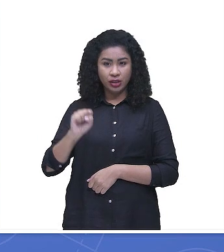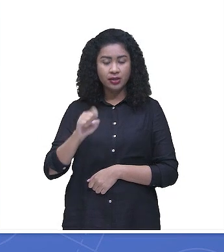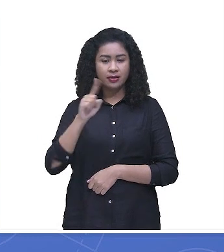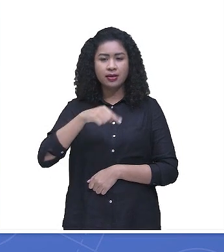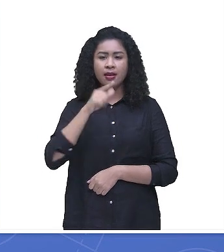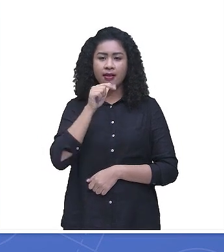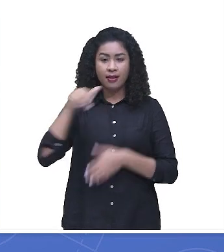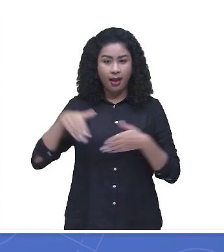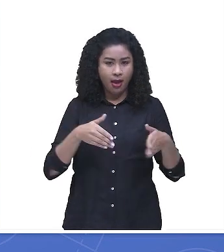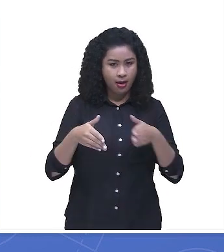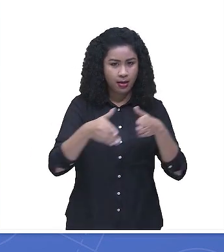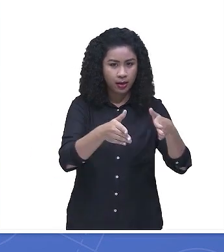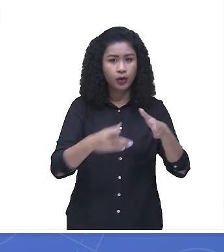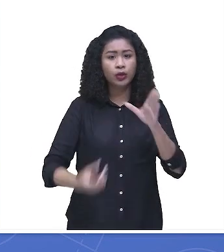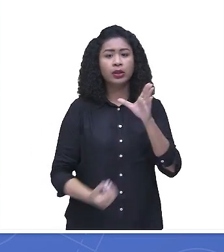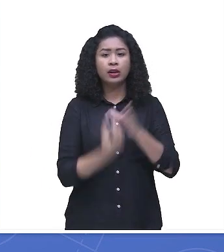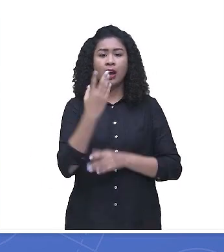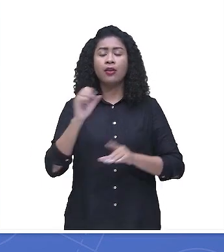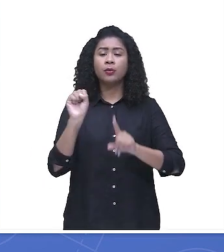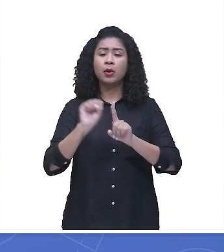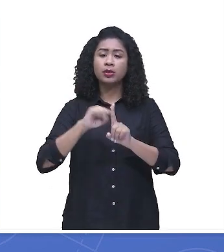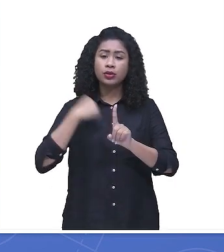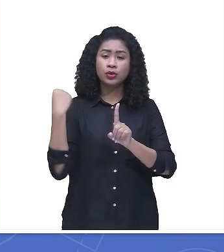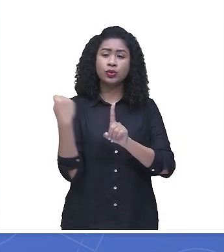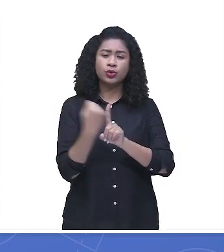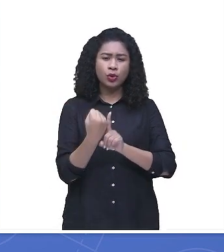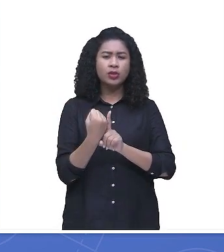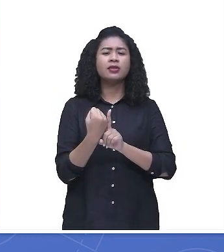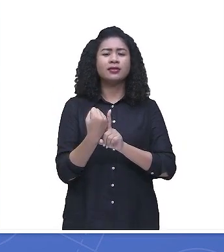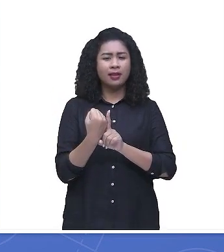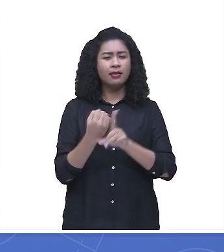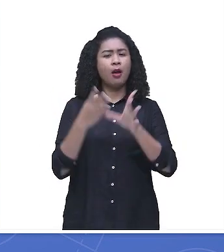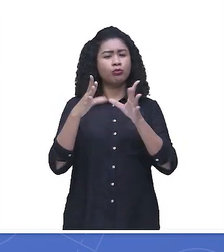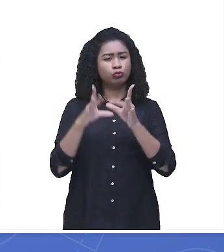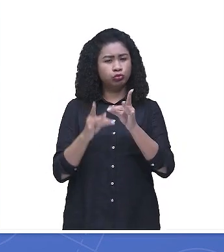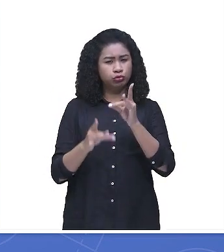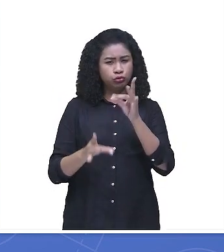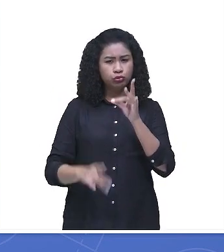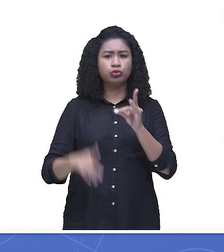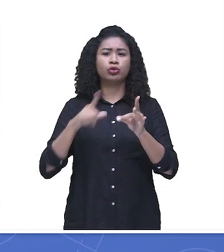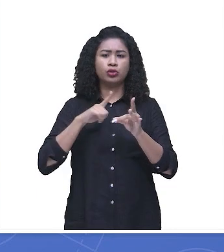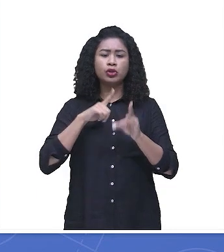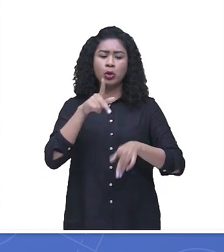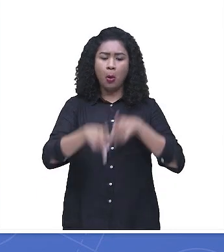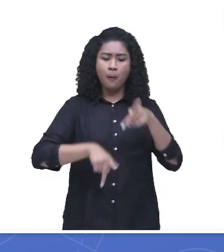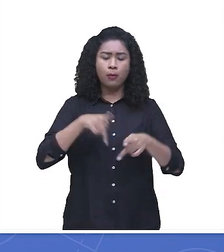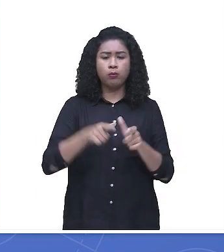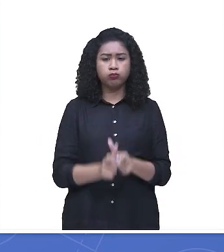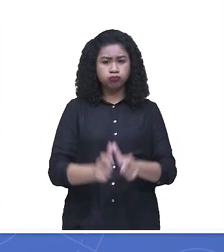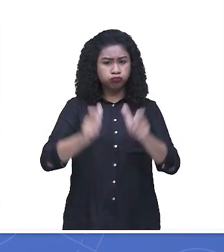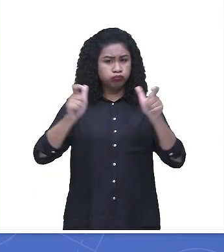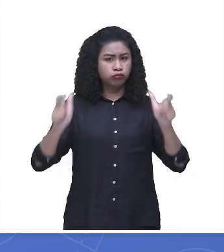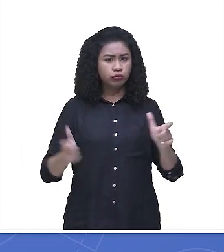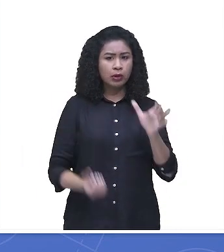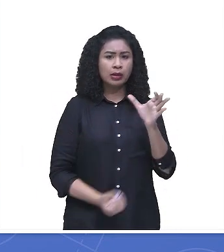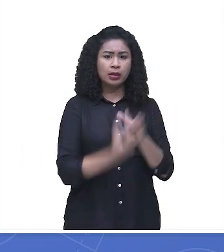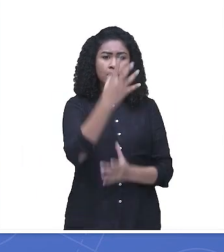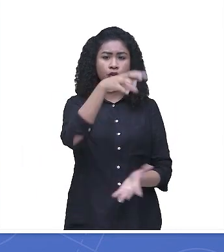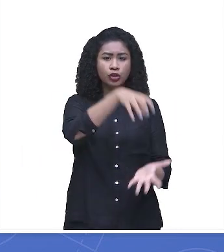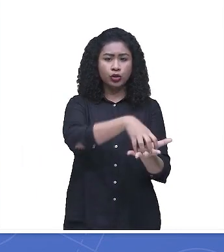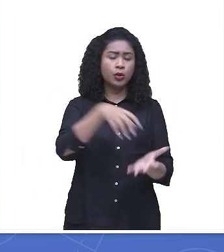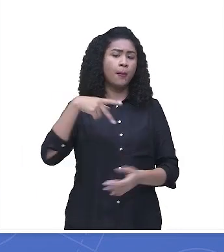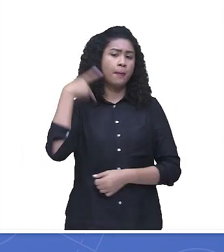de sociedades complexas, onde vemos a presença de um grande contingente populacional, a formação de instituições políticas